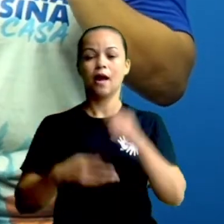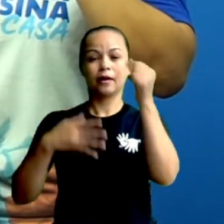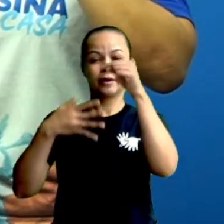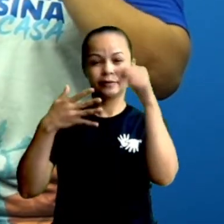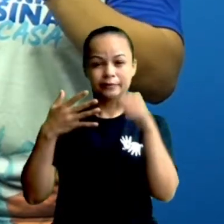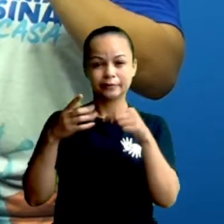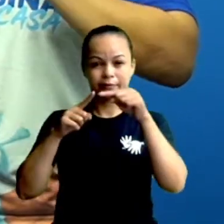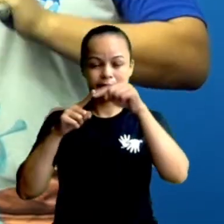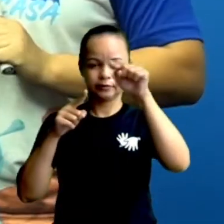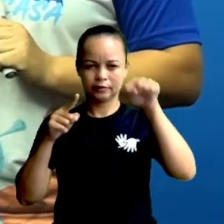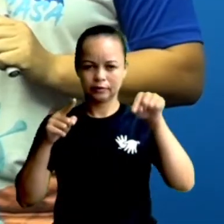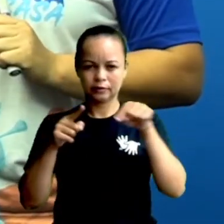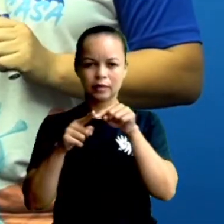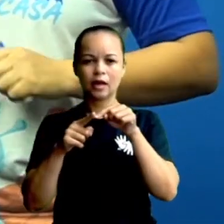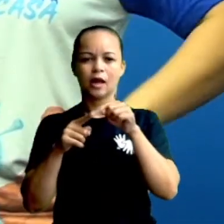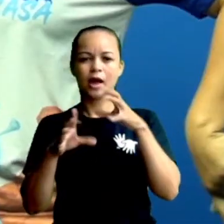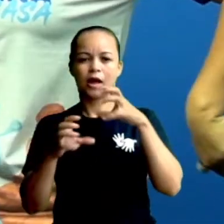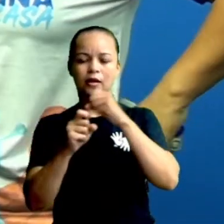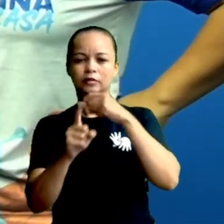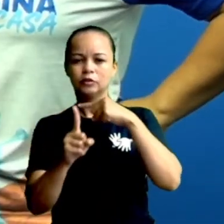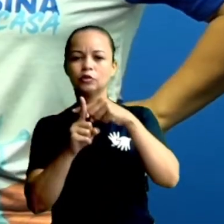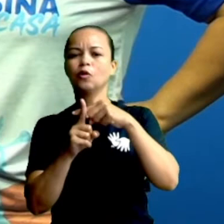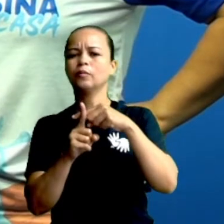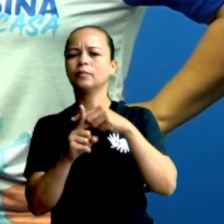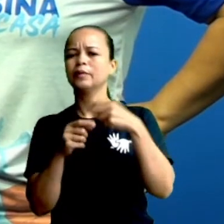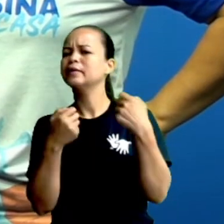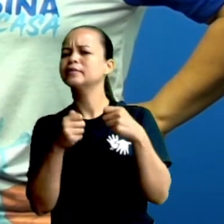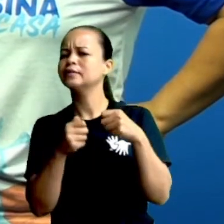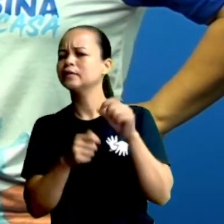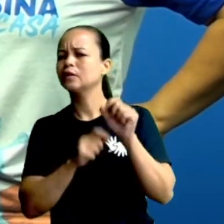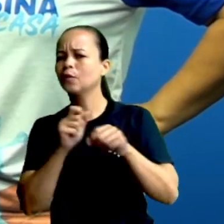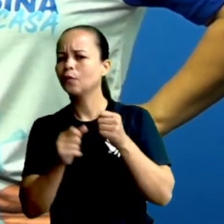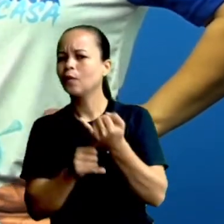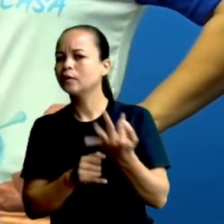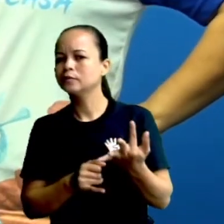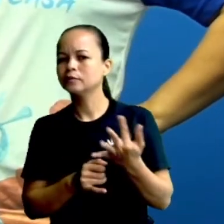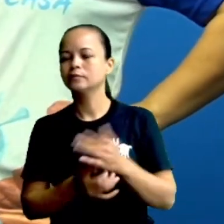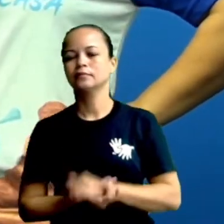a sua soma dos ângulos internos tem que dar quanto mesmo, gente?